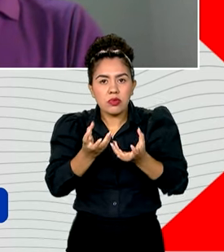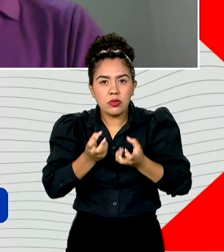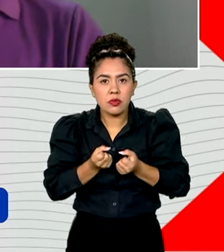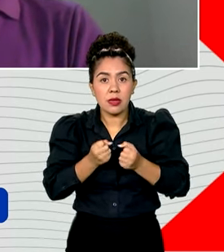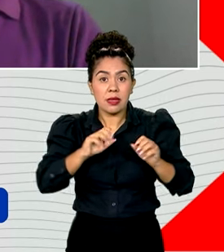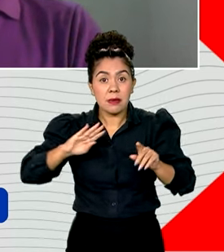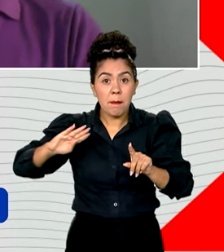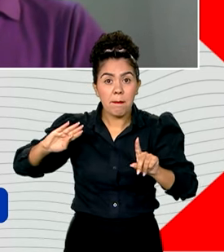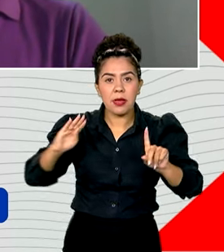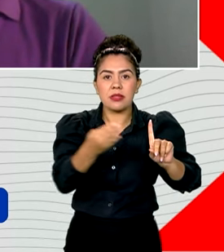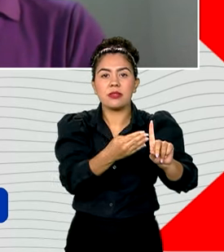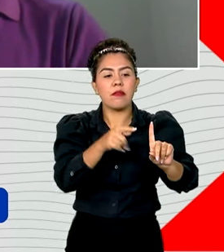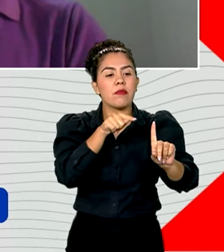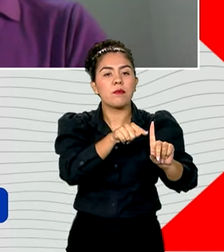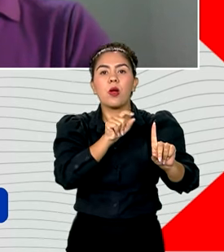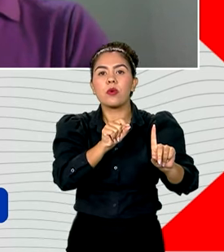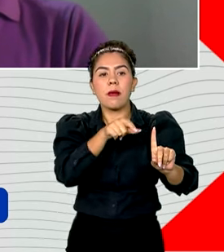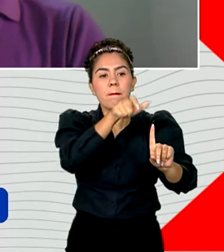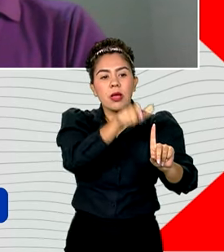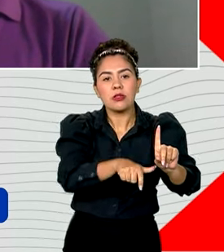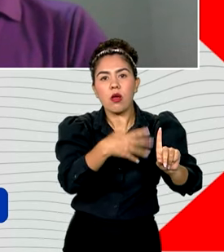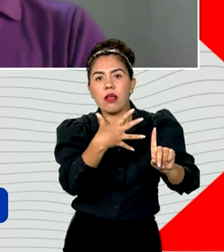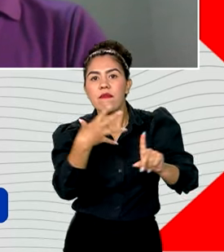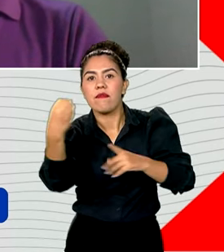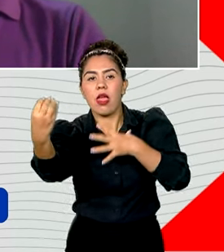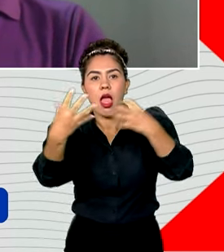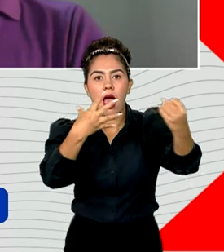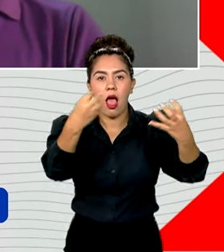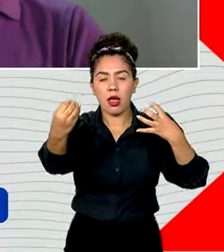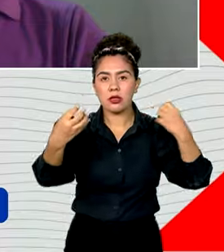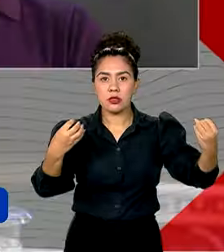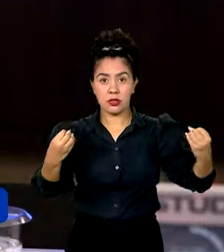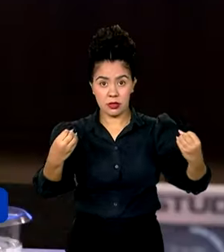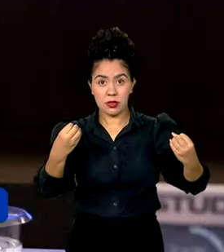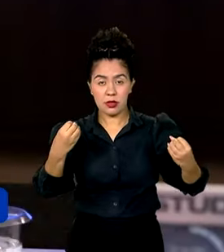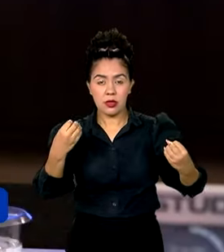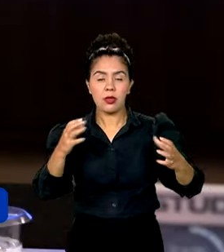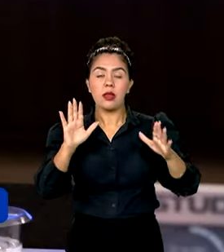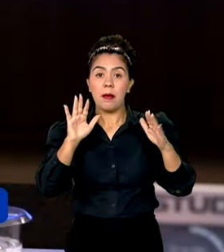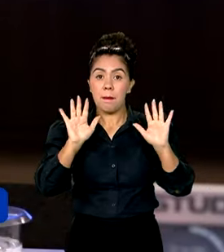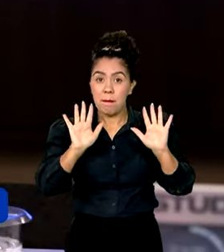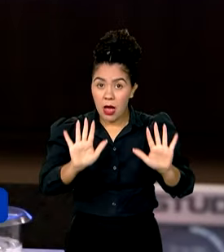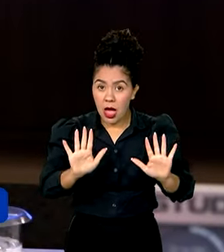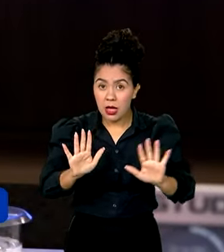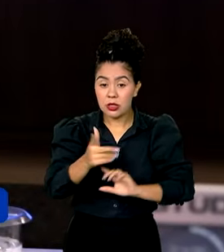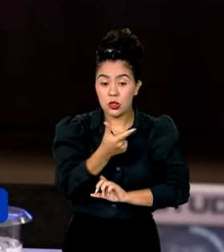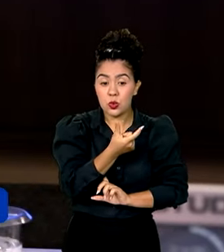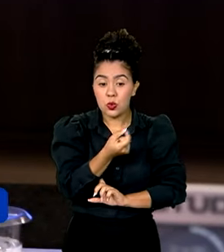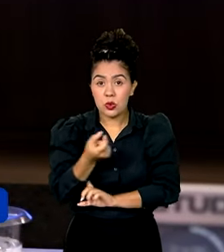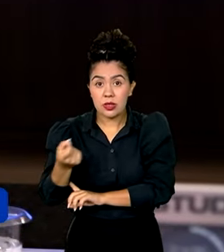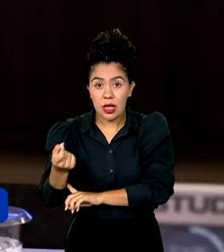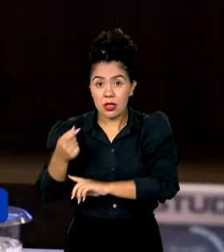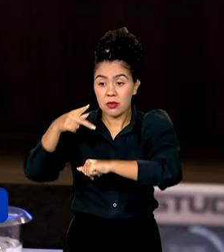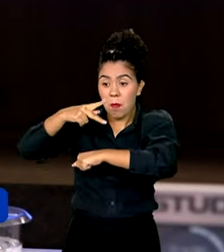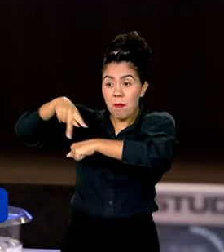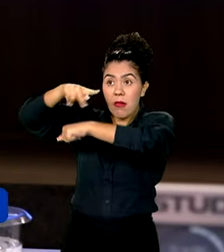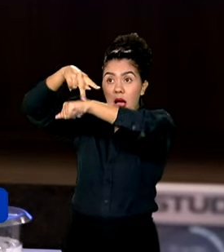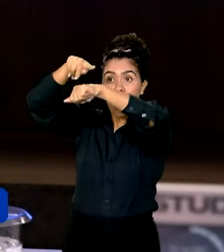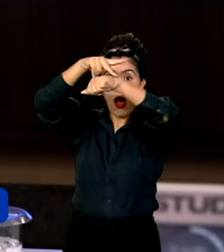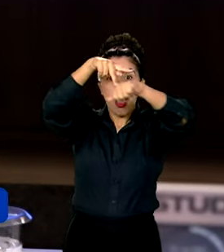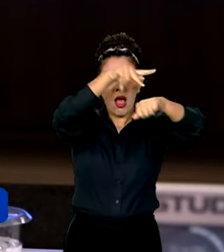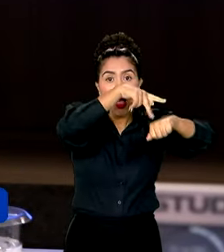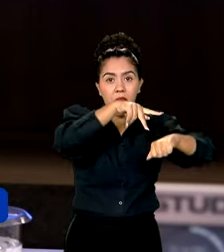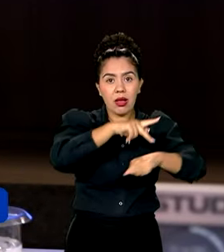Viajantes apenas como uma estratégia de controle nesse sentido sendo que 200 países hoje no mundo